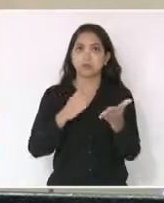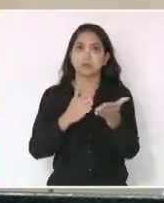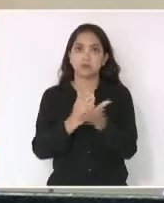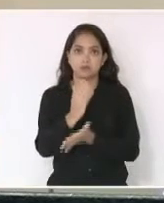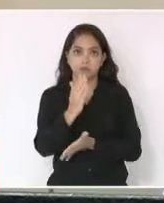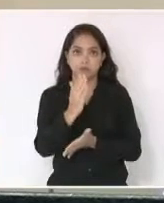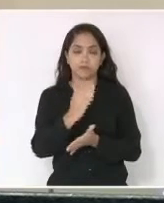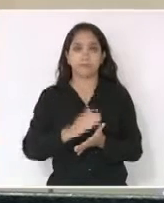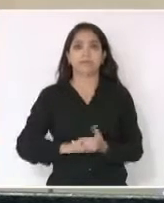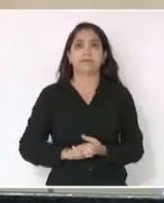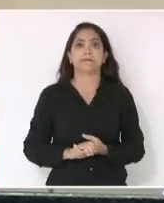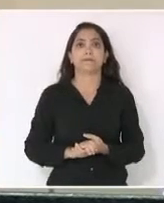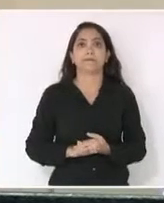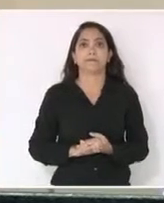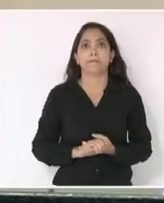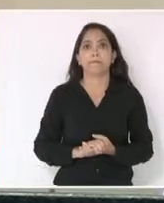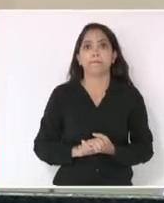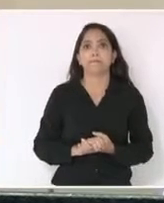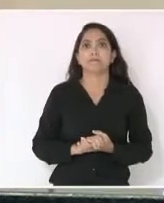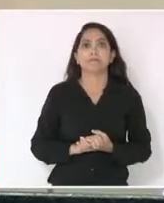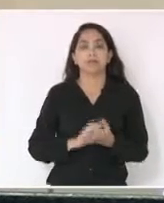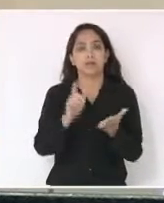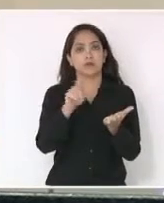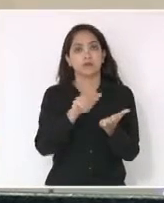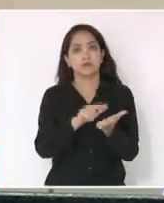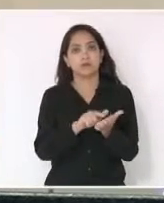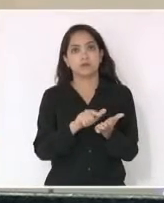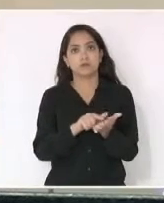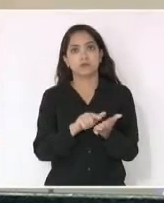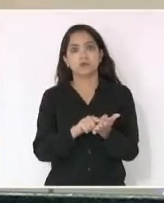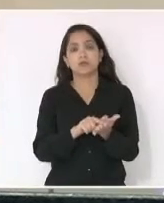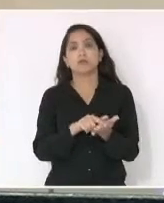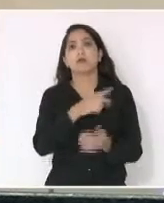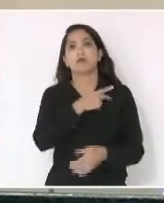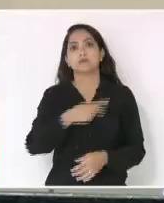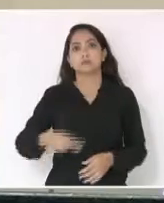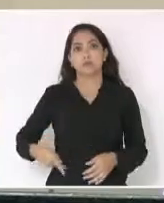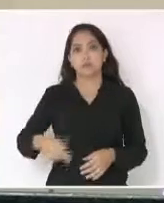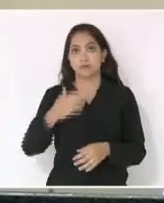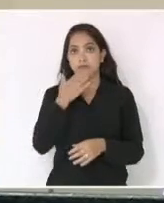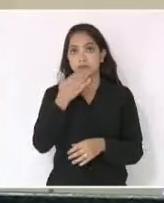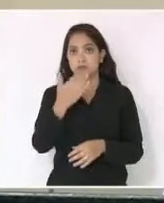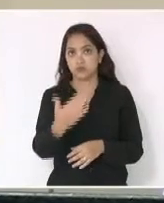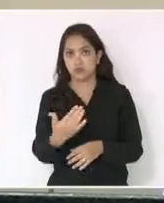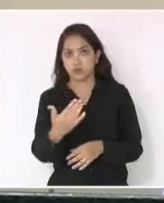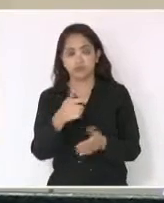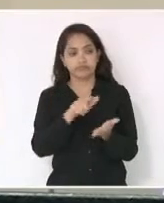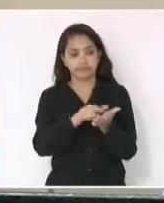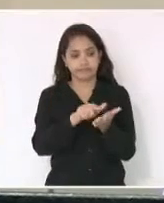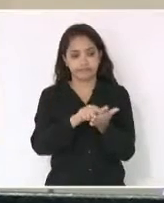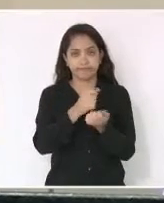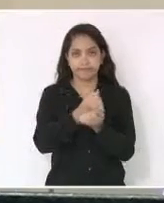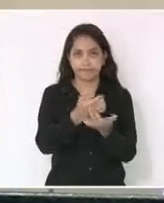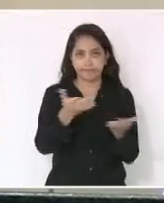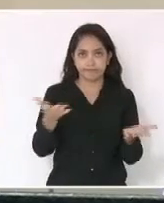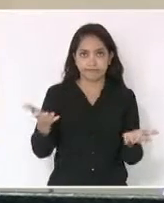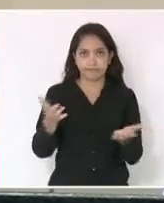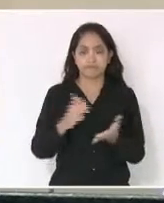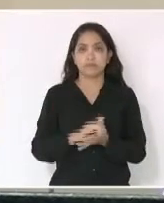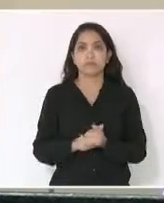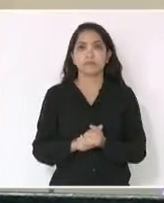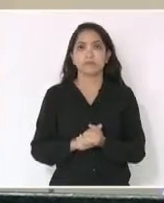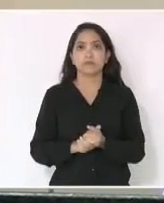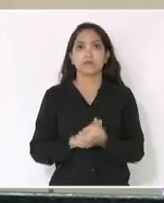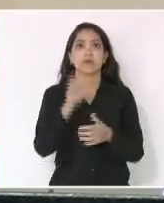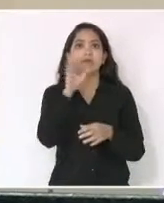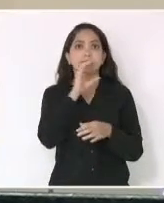restrições expediente a senhora presidente só estou que se procedesse à distribuição breves